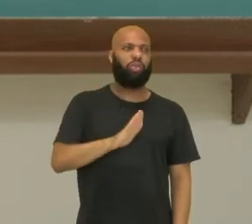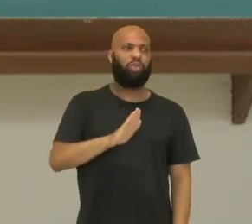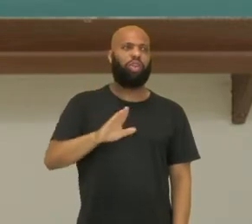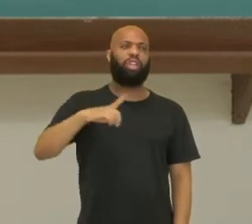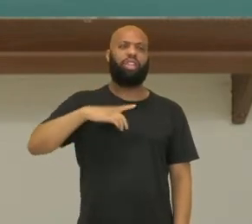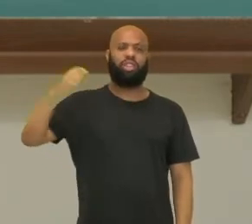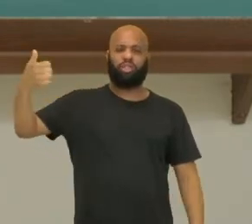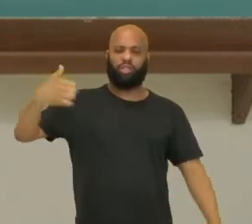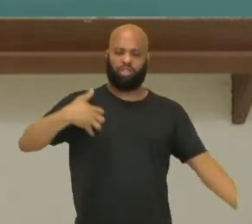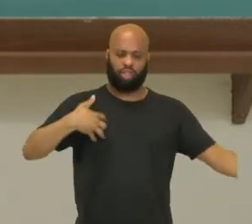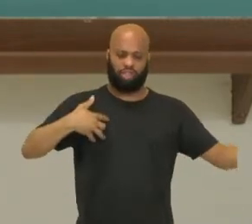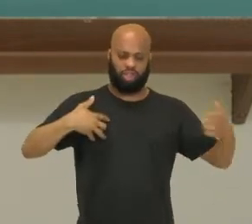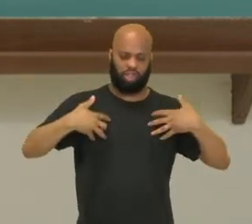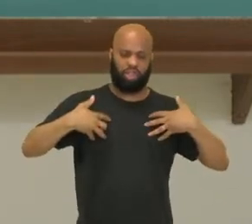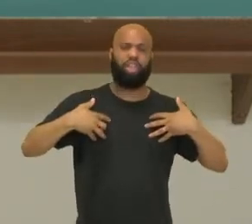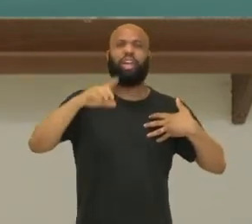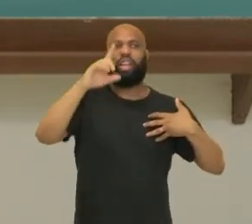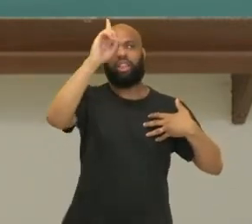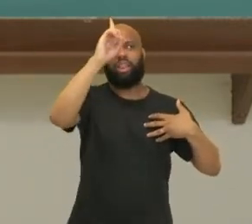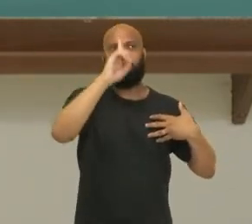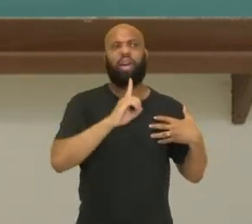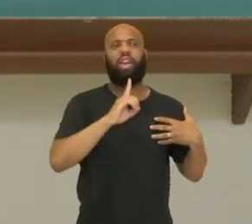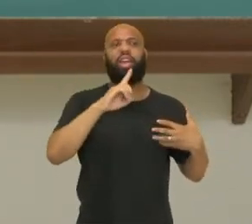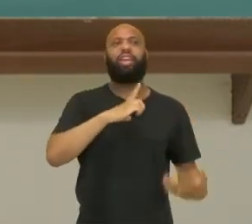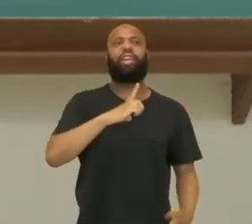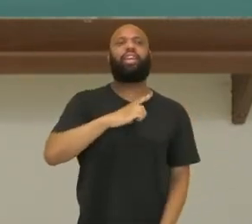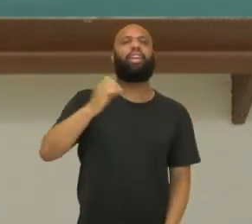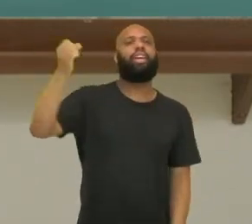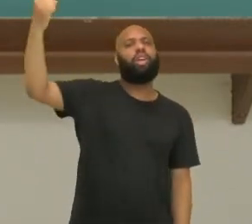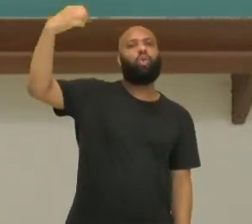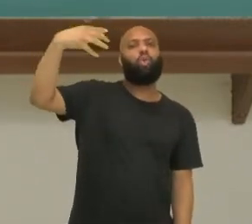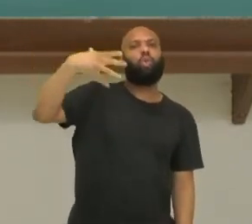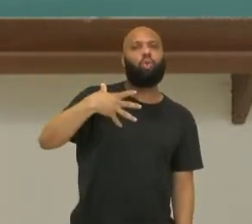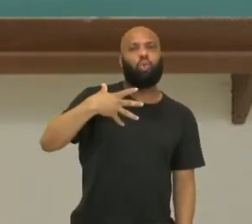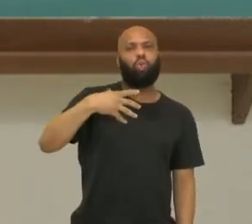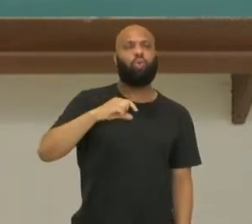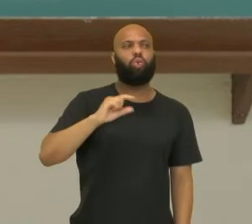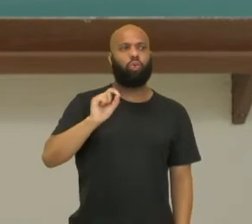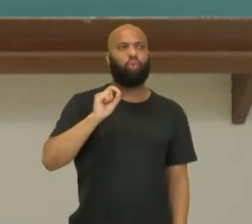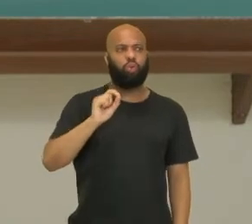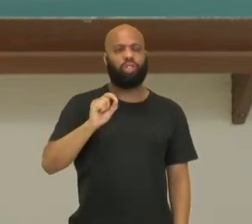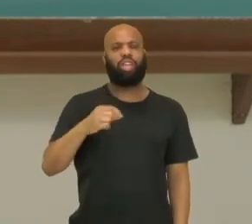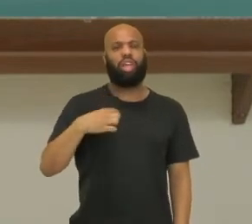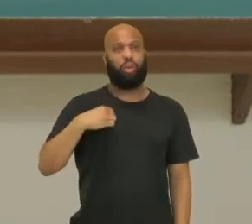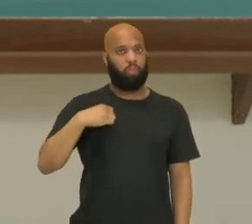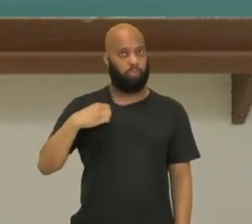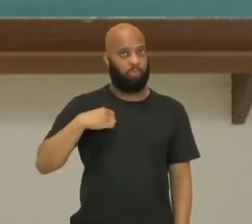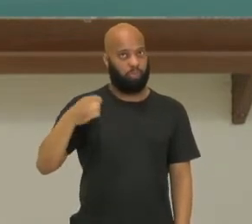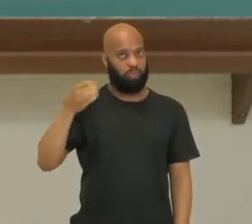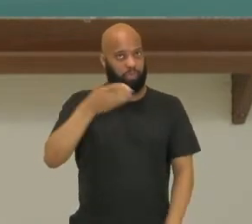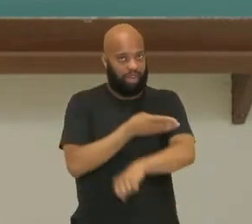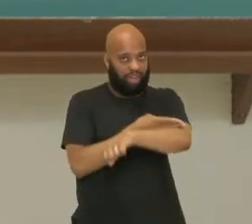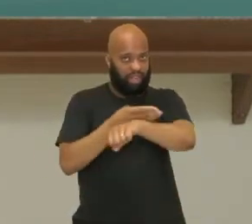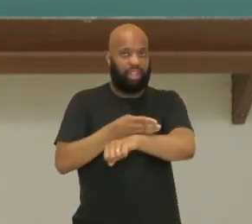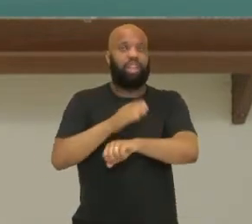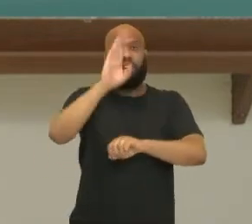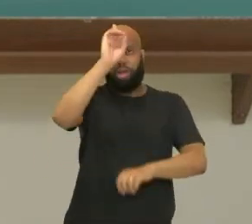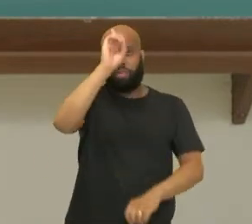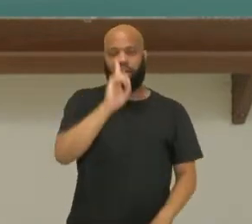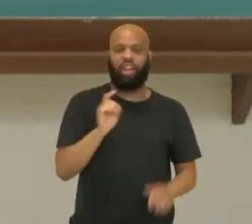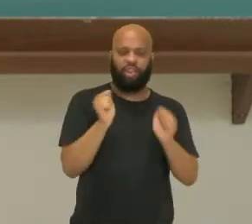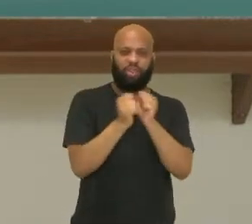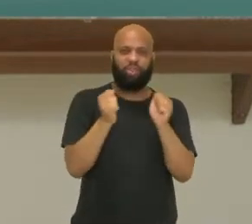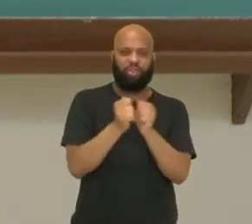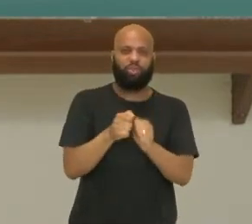o amarelo, né? Esse ambiente está sendo iluminado por luz branca. O amarelo vem junto com a luz branca. Bate